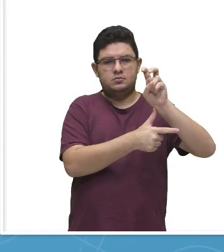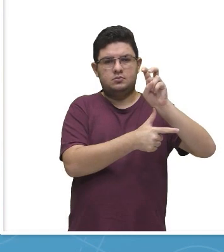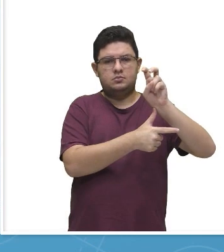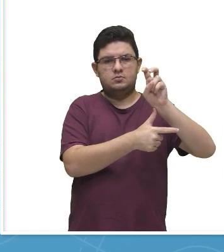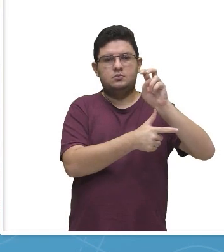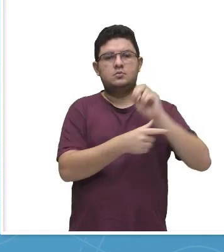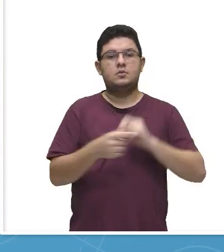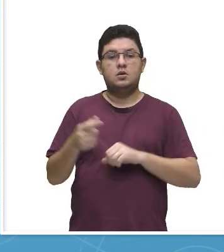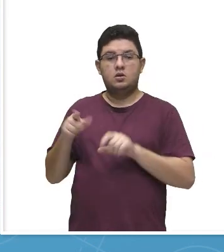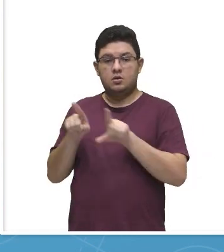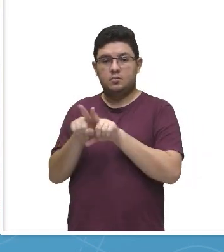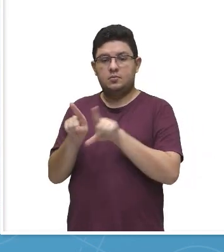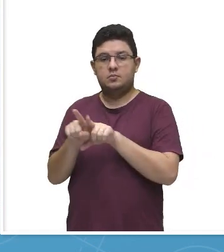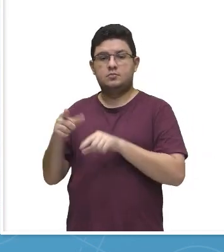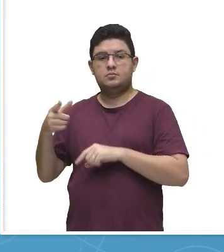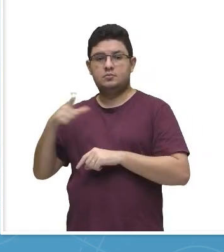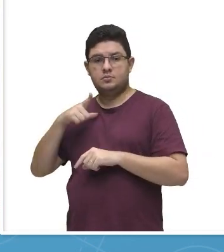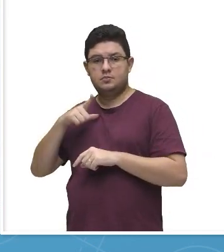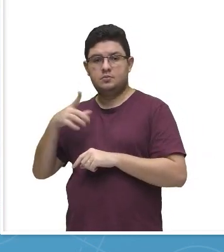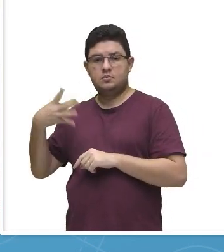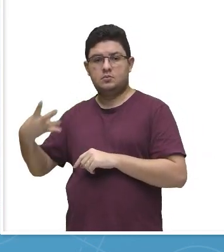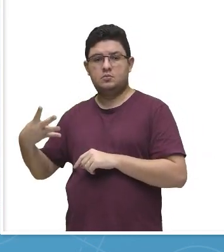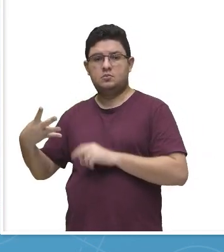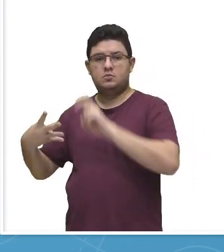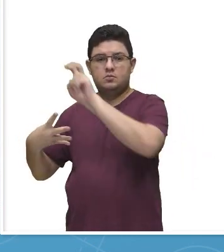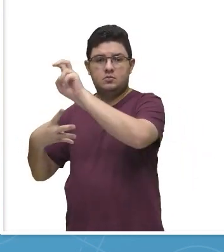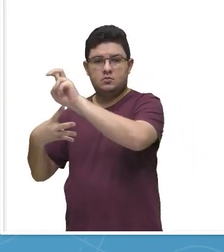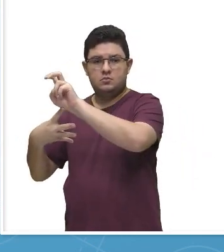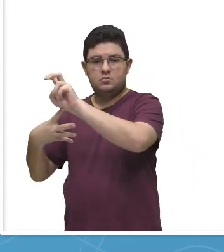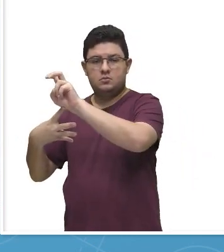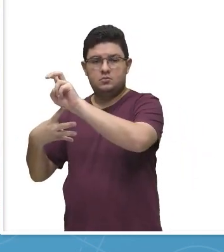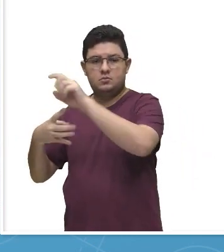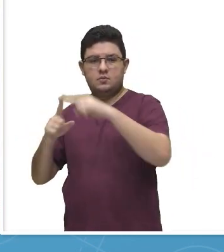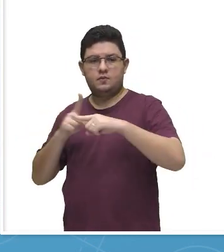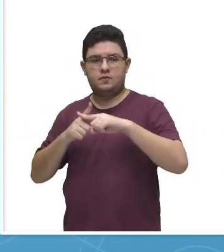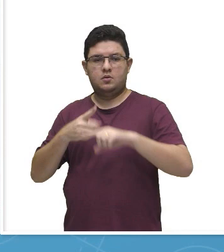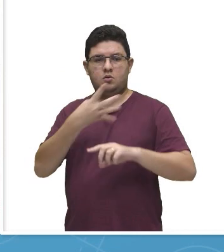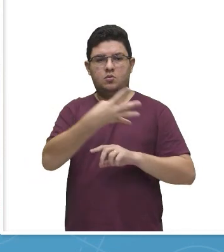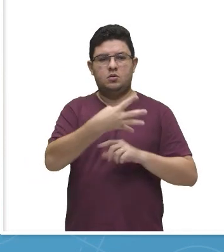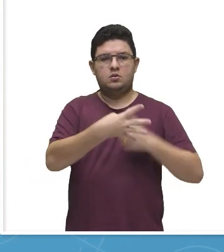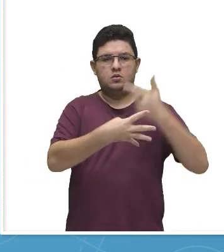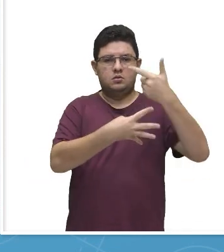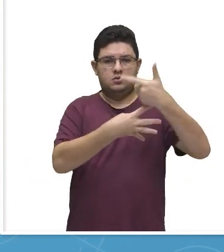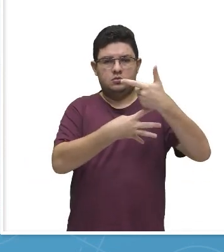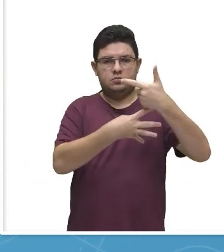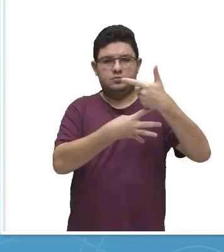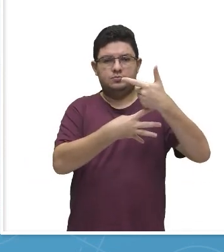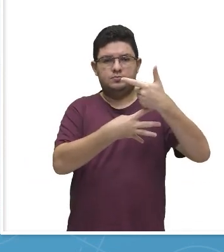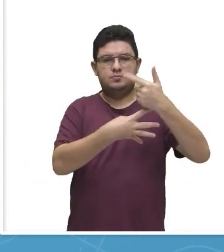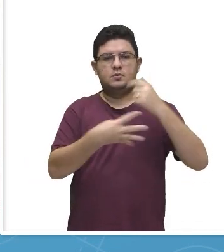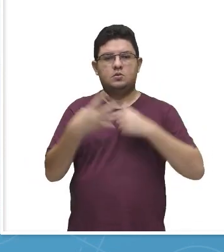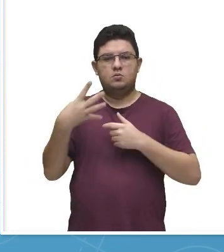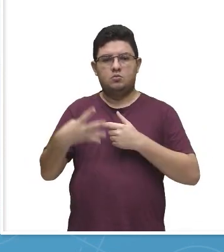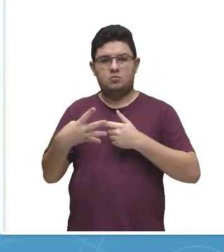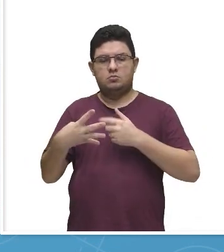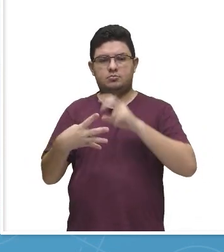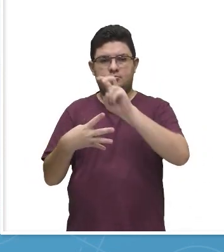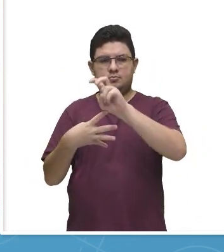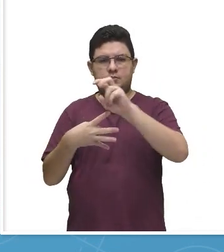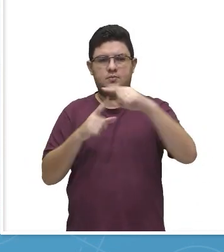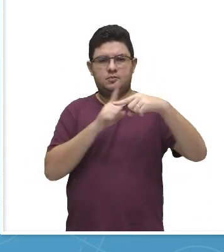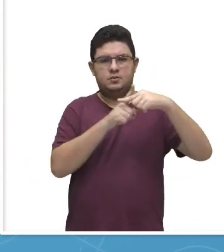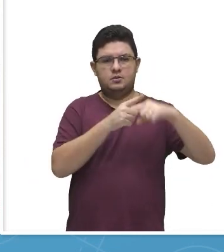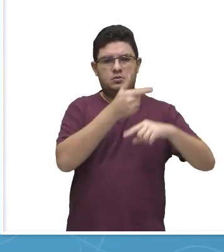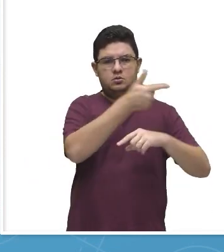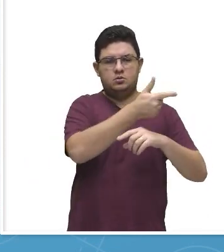4. Somamos os expoentes, 5 mais 2. Portanto, 4 elevado a 7. A próxima propriedade, divisão